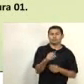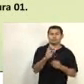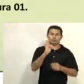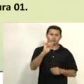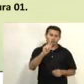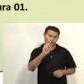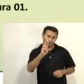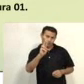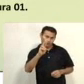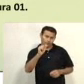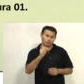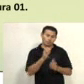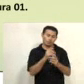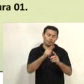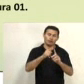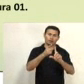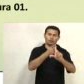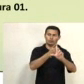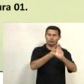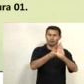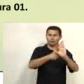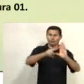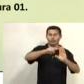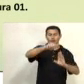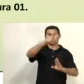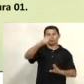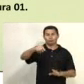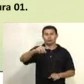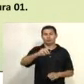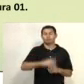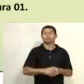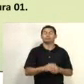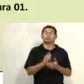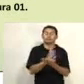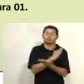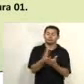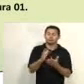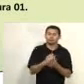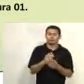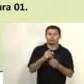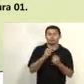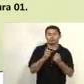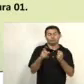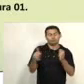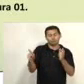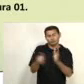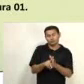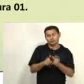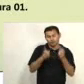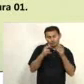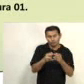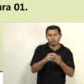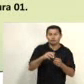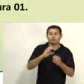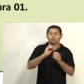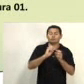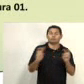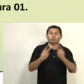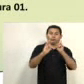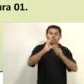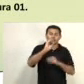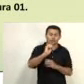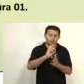figura chamada curva de Gauss na matemática, sendo uma distribuição padrão. Tá? Padronizada, tem uma média 0, e